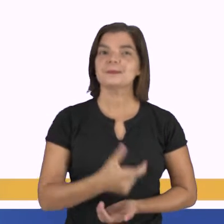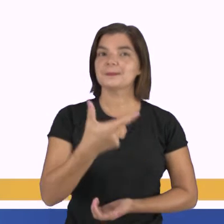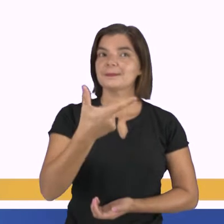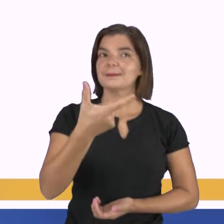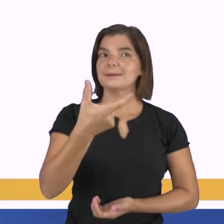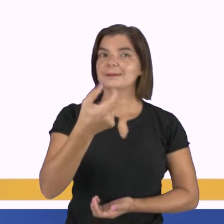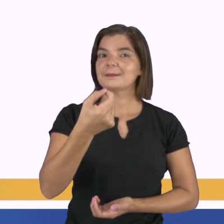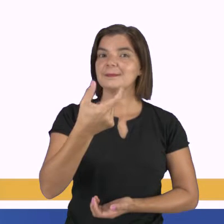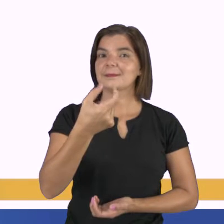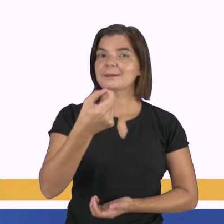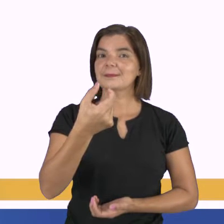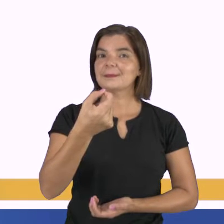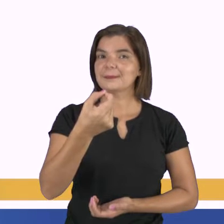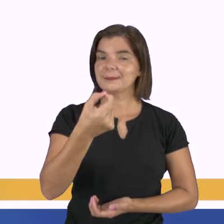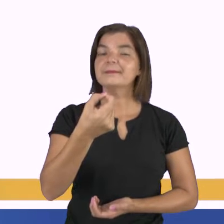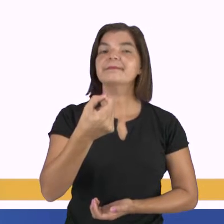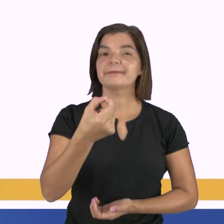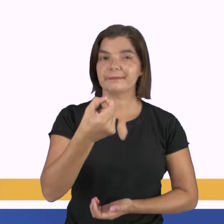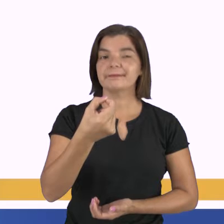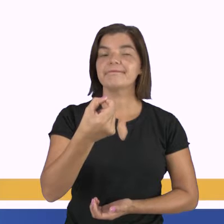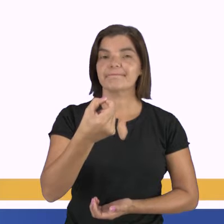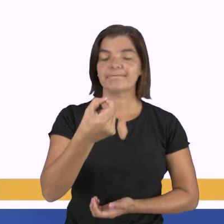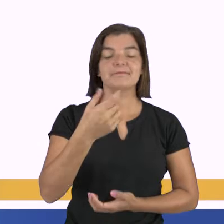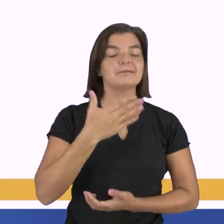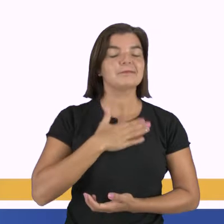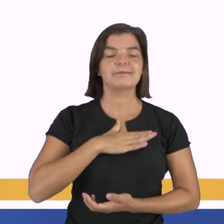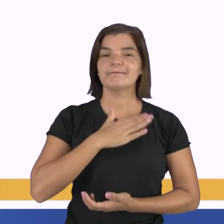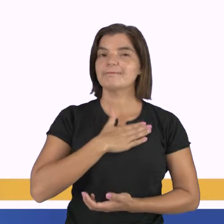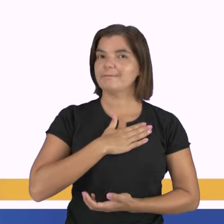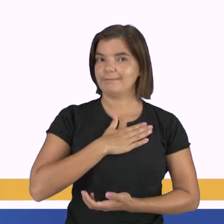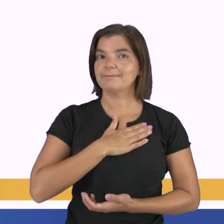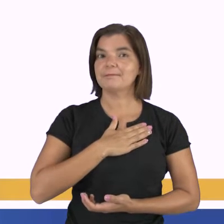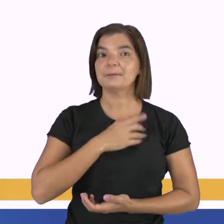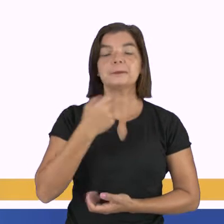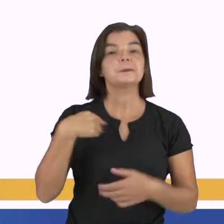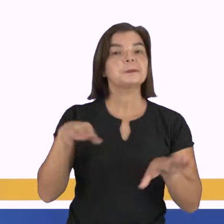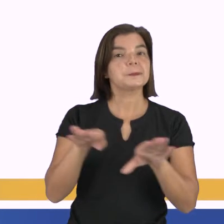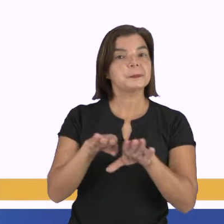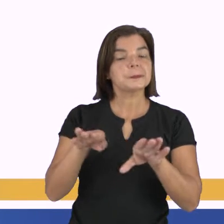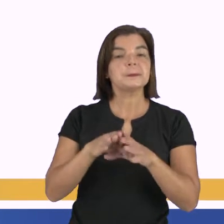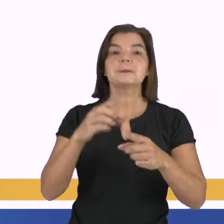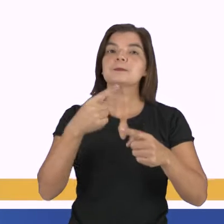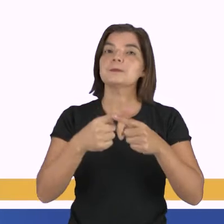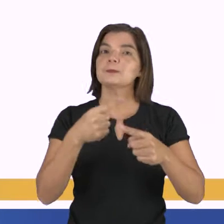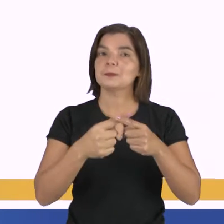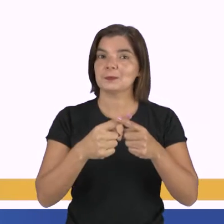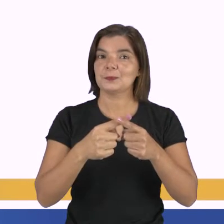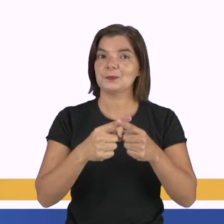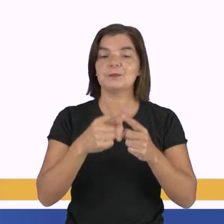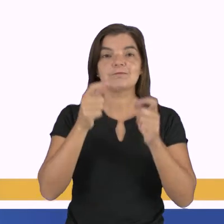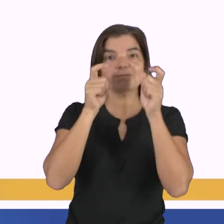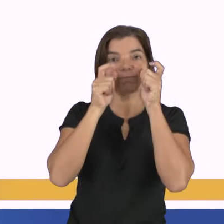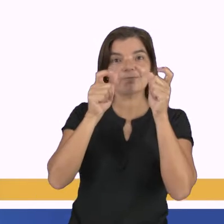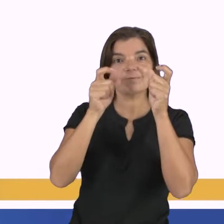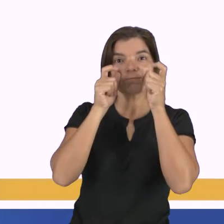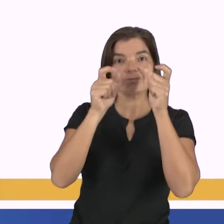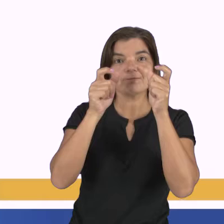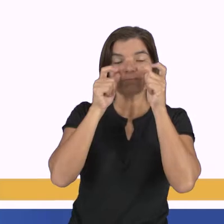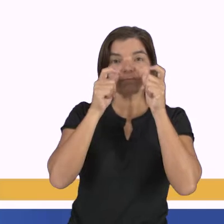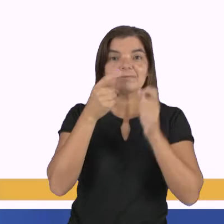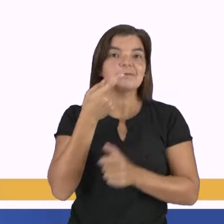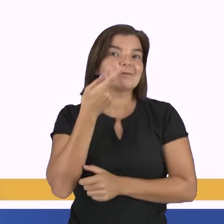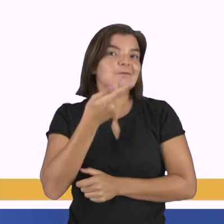E temos também o 20. O 20 está tranquilo. ¿Está bien? Está tranquilo, solamente poner atención con la